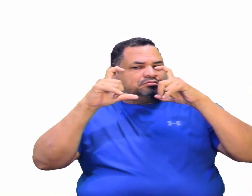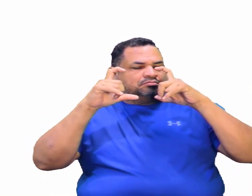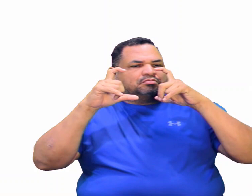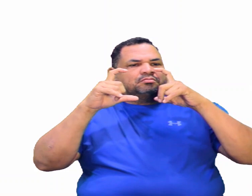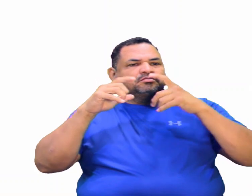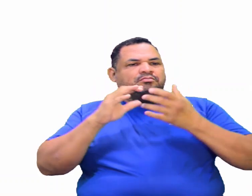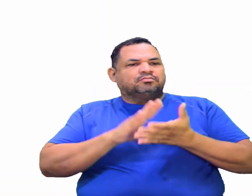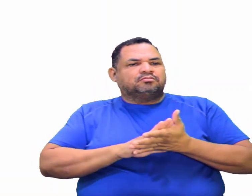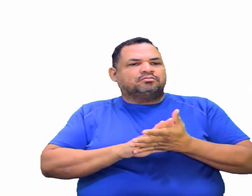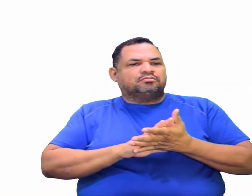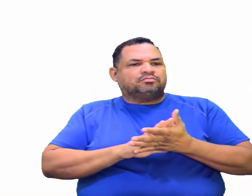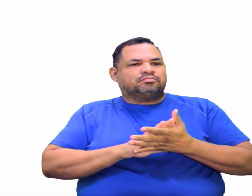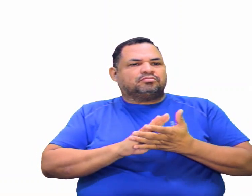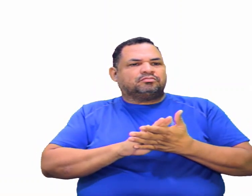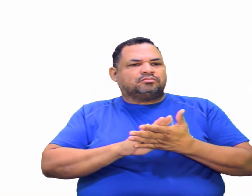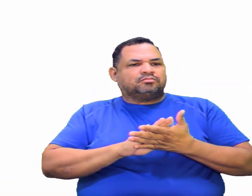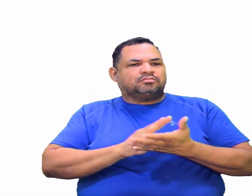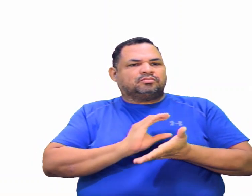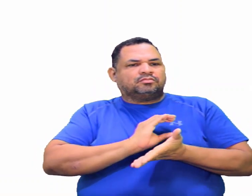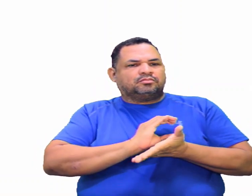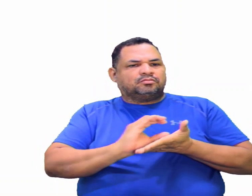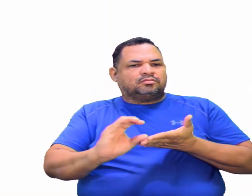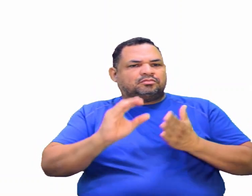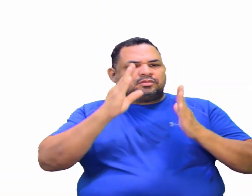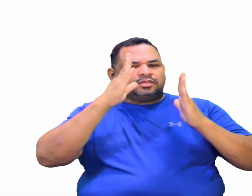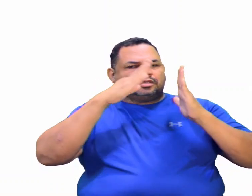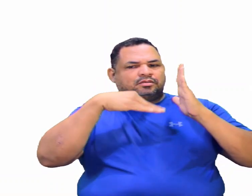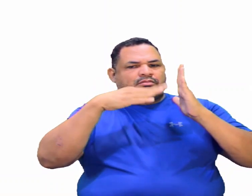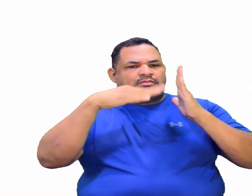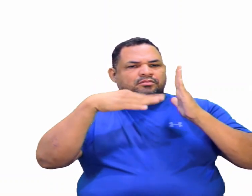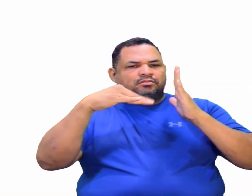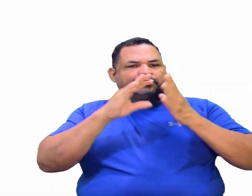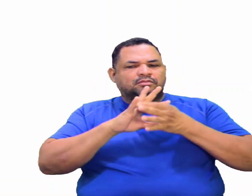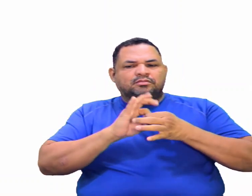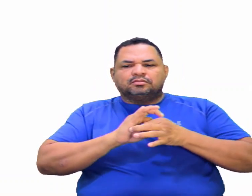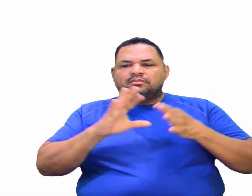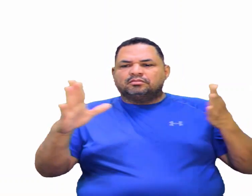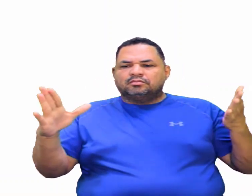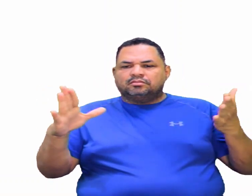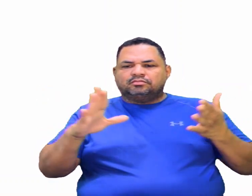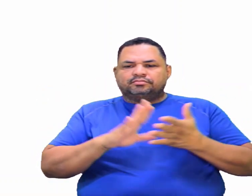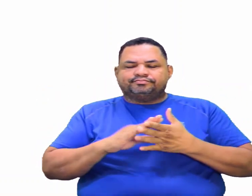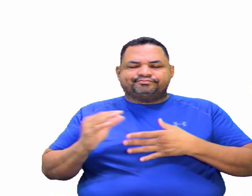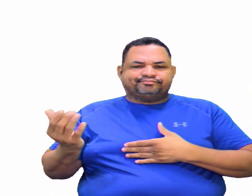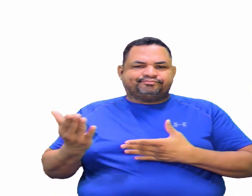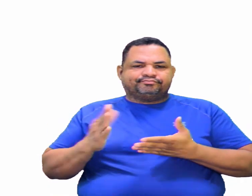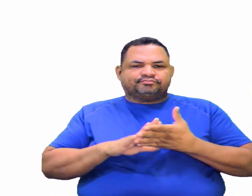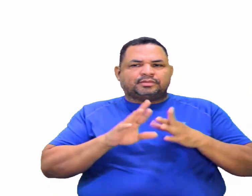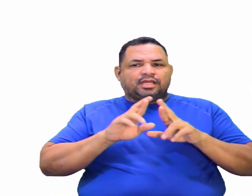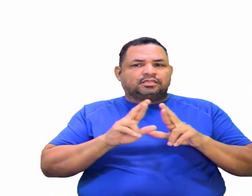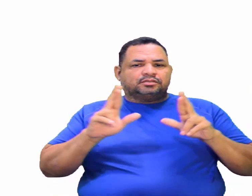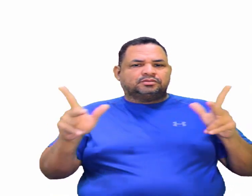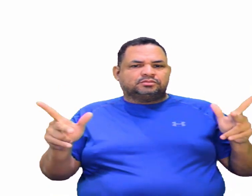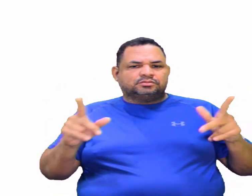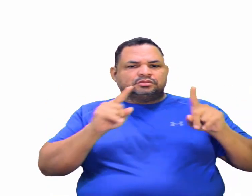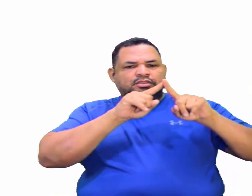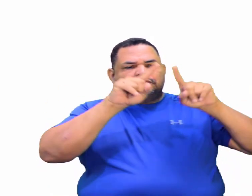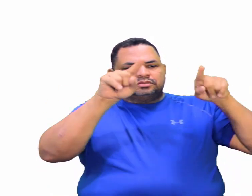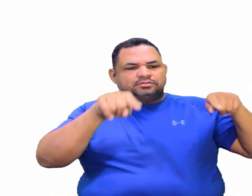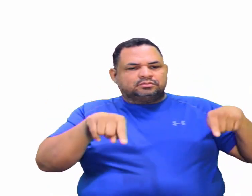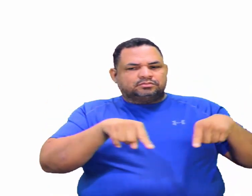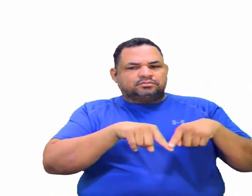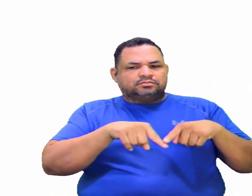fotografia e investe em peladas soltas para dar para dar um diferencial nos quadros